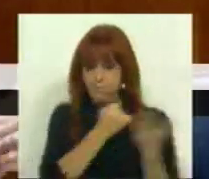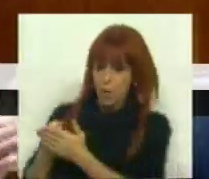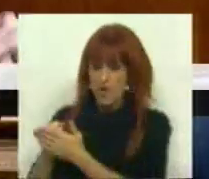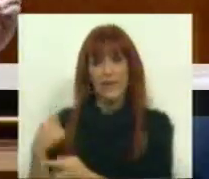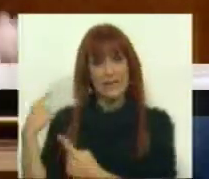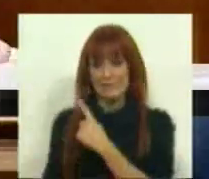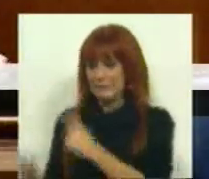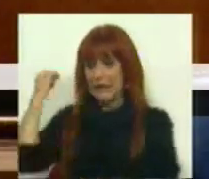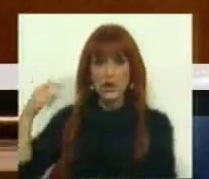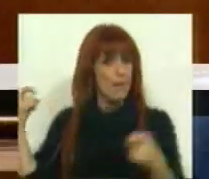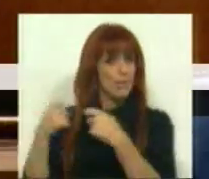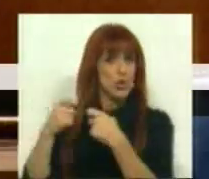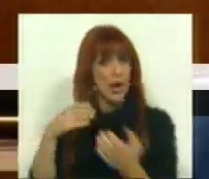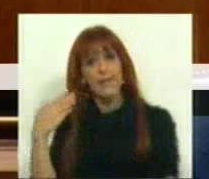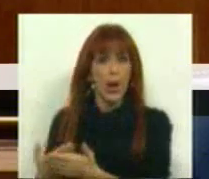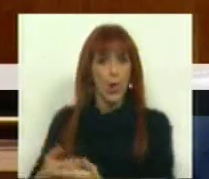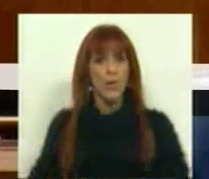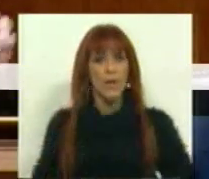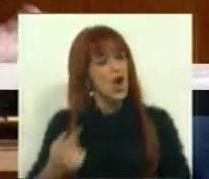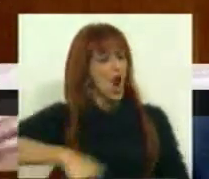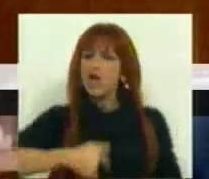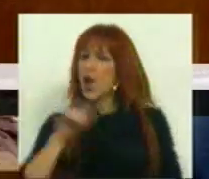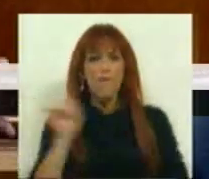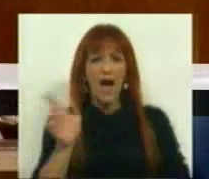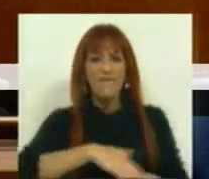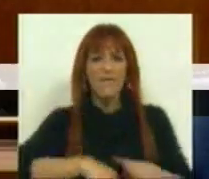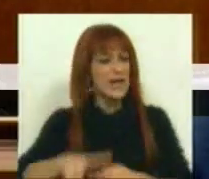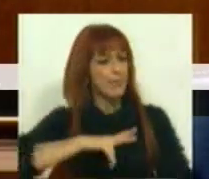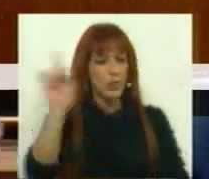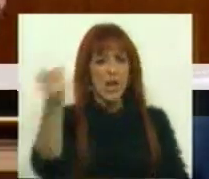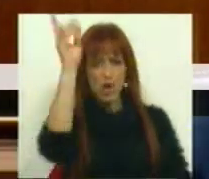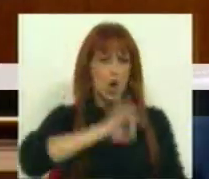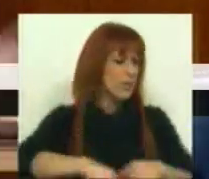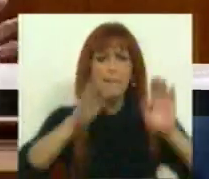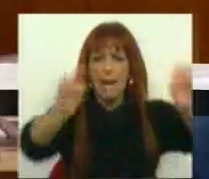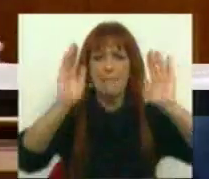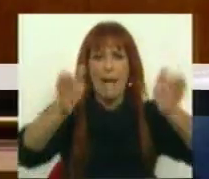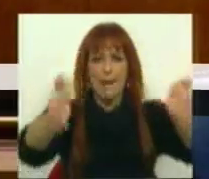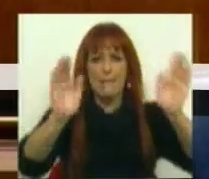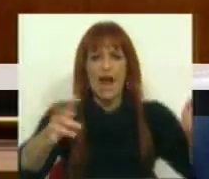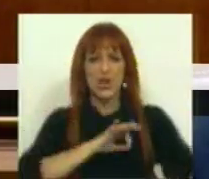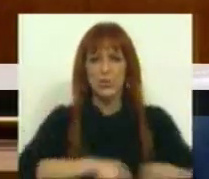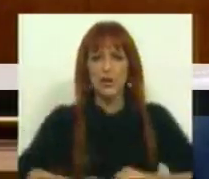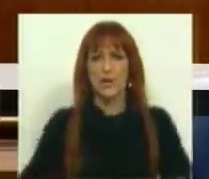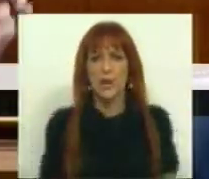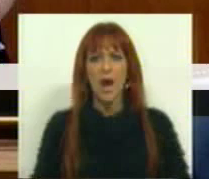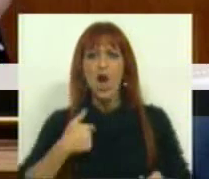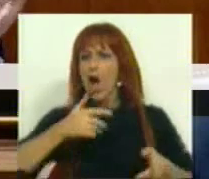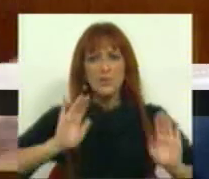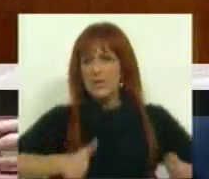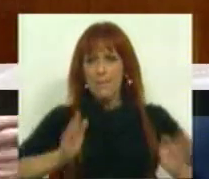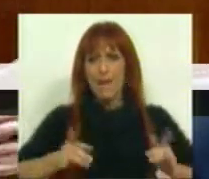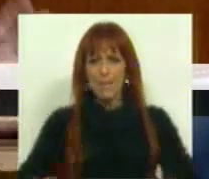que obteve em Bruxelas. Nós não vamos fazer isso em Portugal, Sr. Deputado. Não precisamos disso, Sr. Deputado. Nós